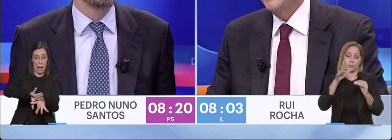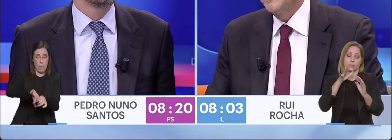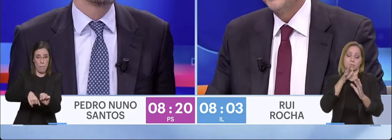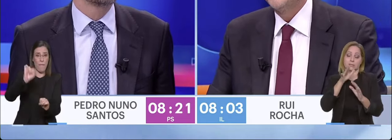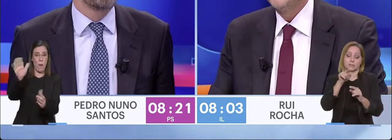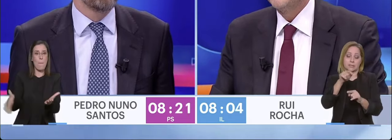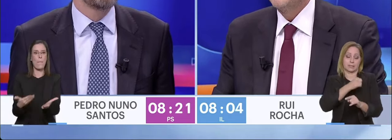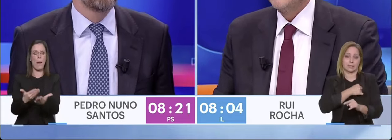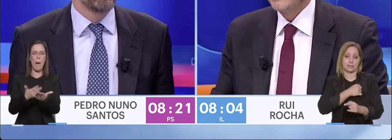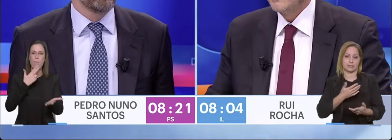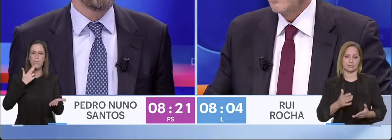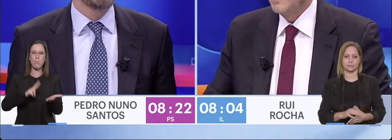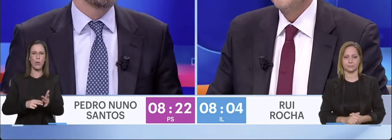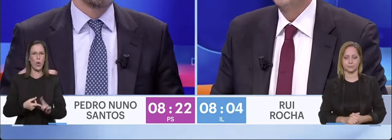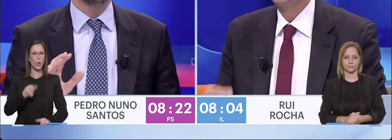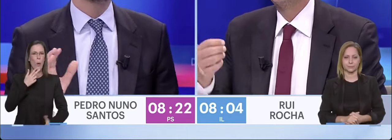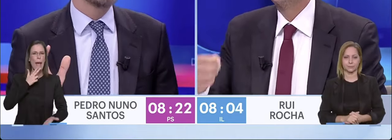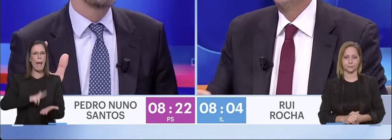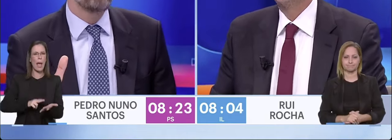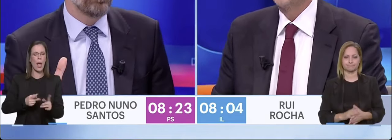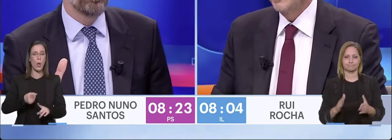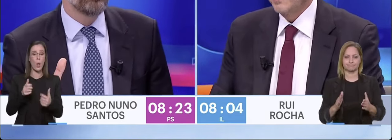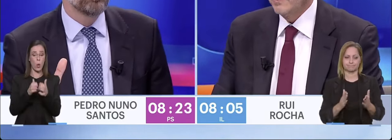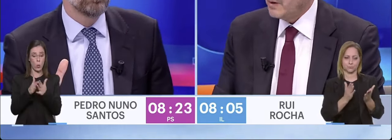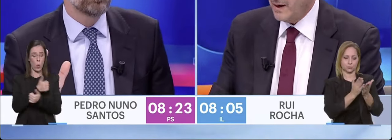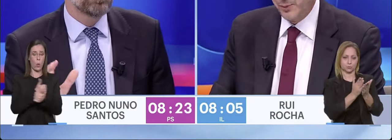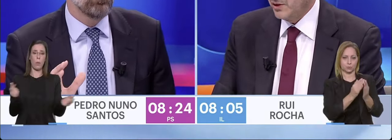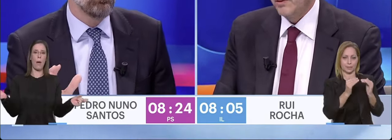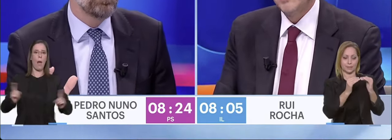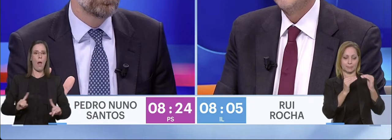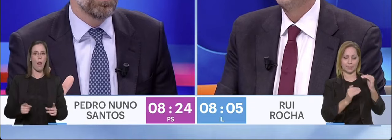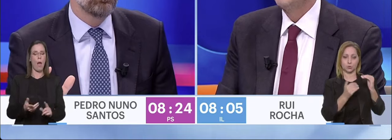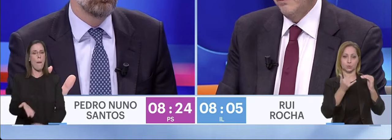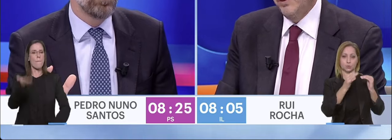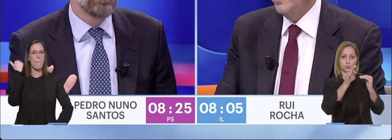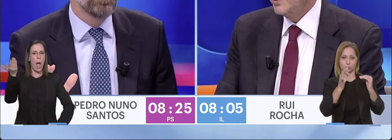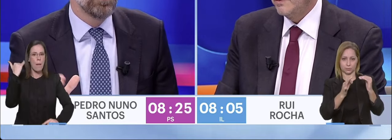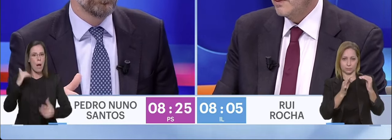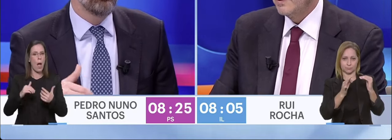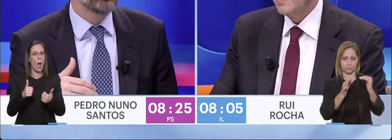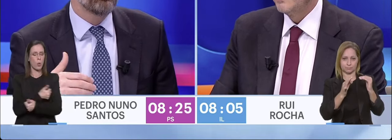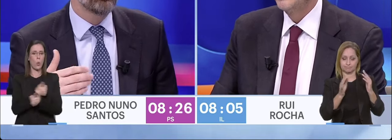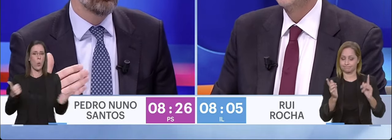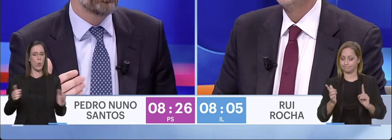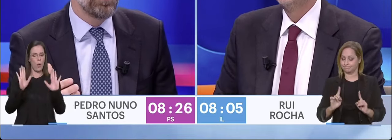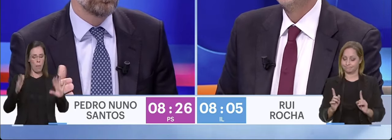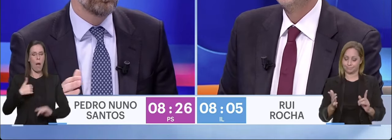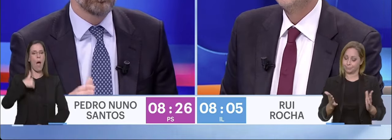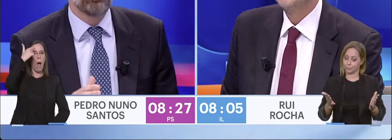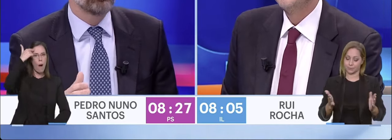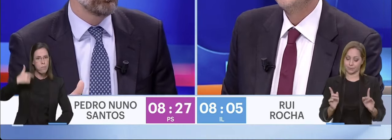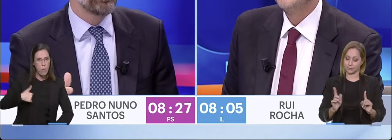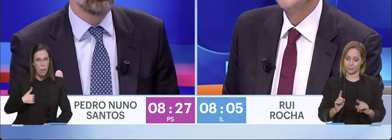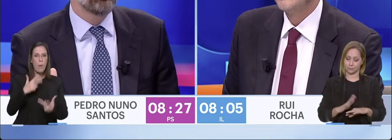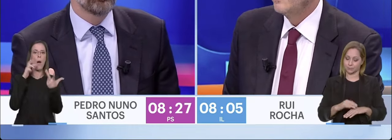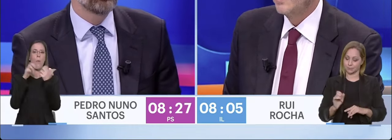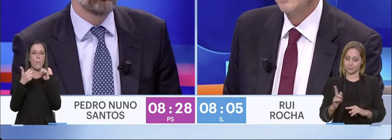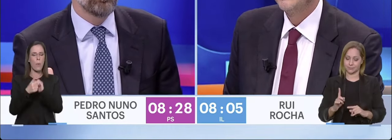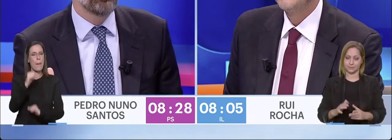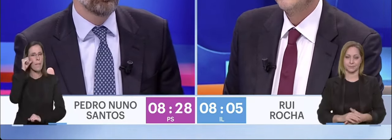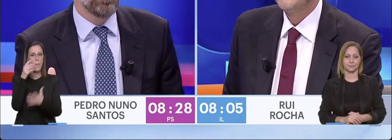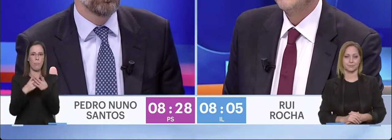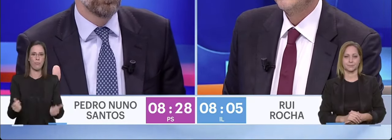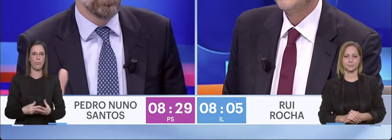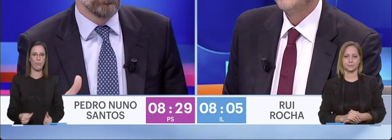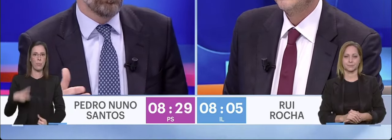apresentar não corresponde à realidade não está tudo bem Tá longe de estar tudo bem E nós temos consciência de que há muitos problemas por